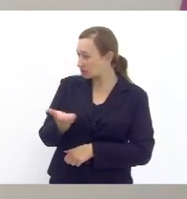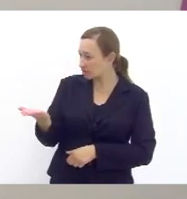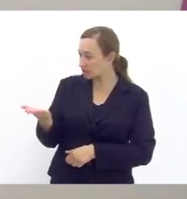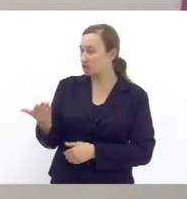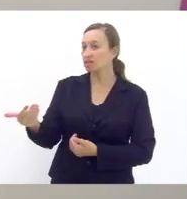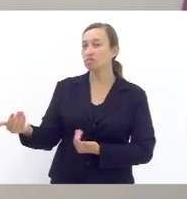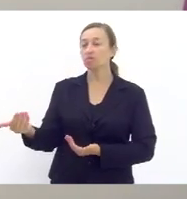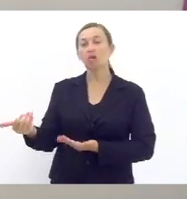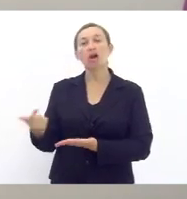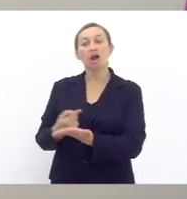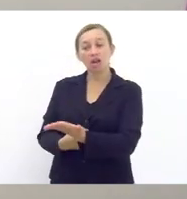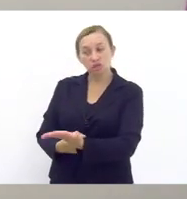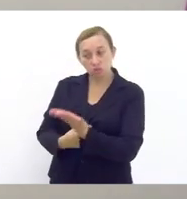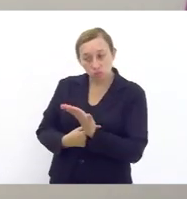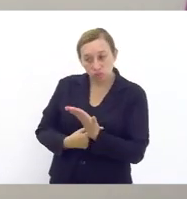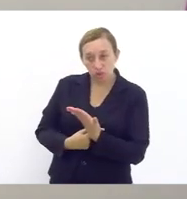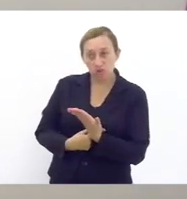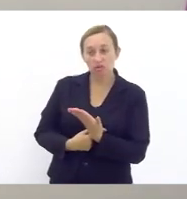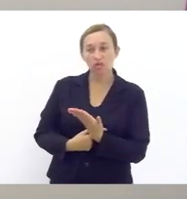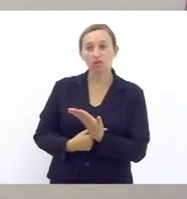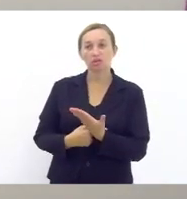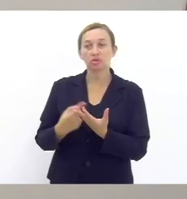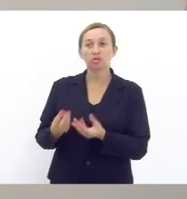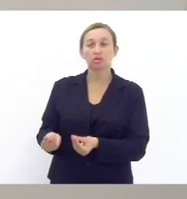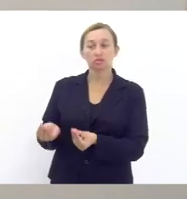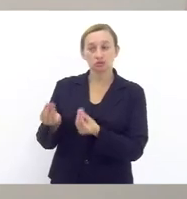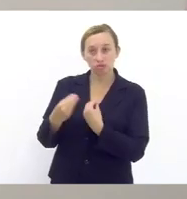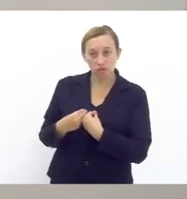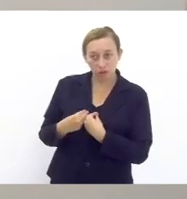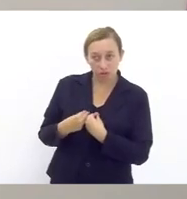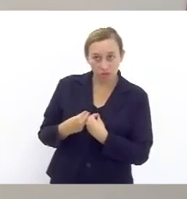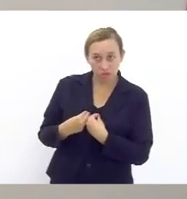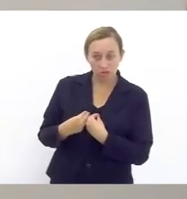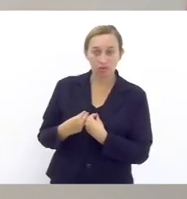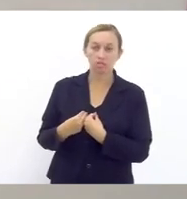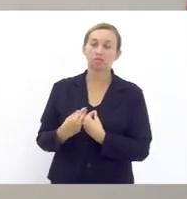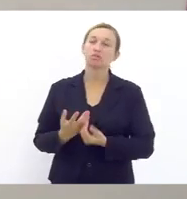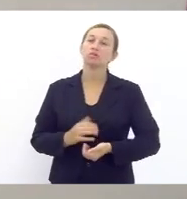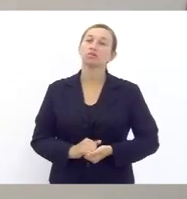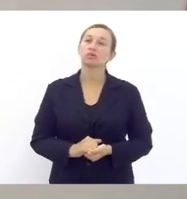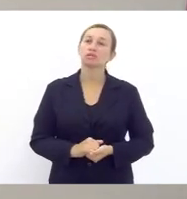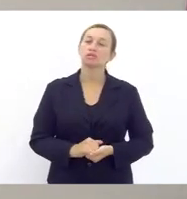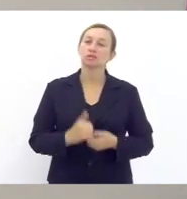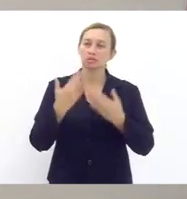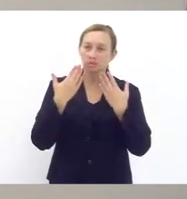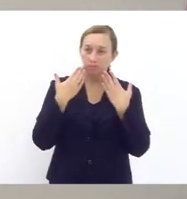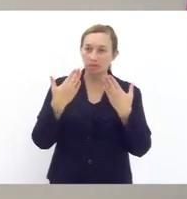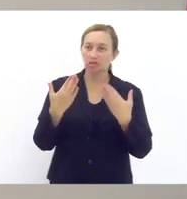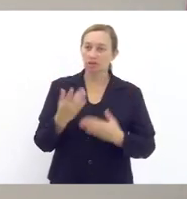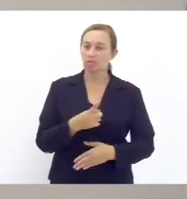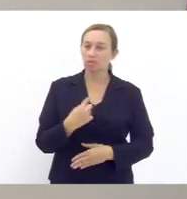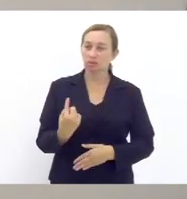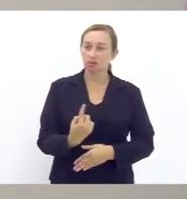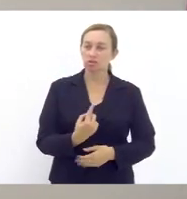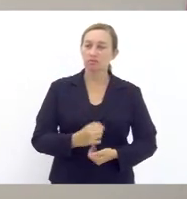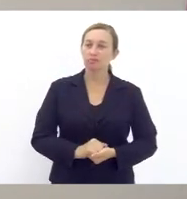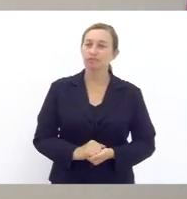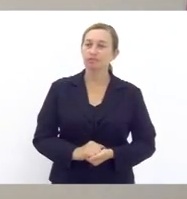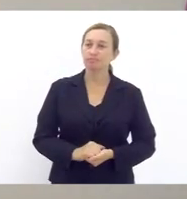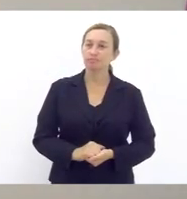ajudas que nos tem que no bem que o no diversas tem apresentado para os nossos públicos